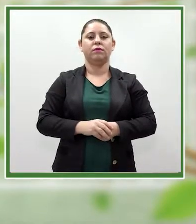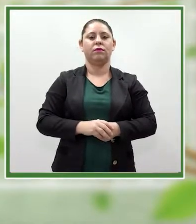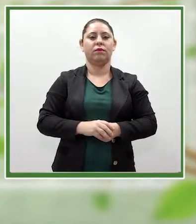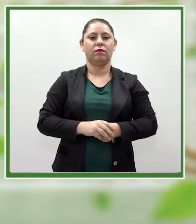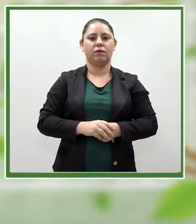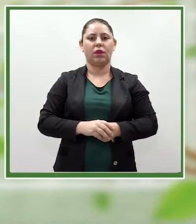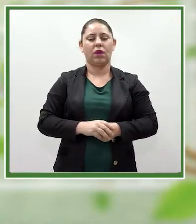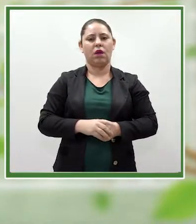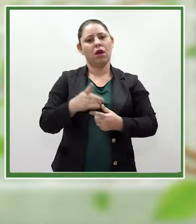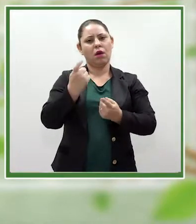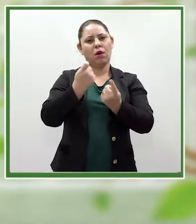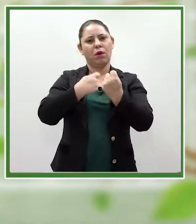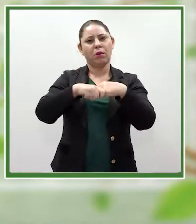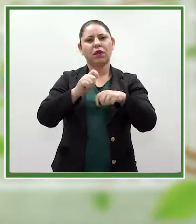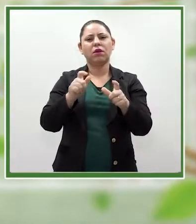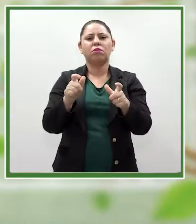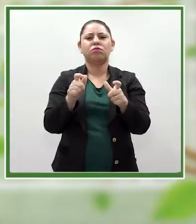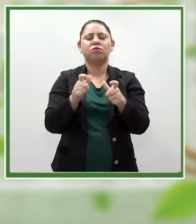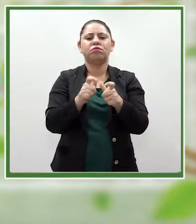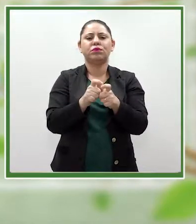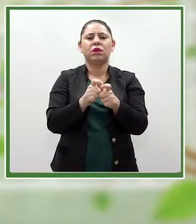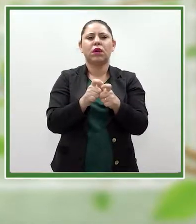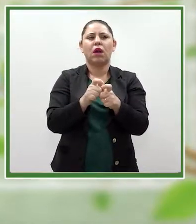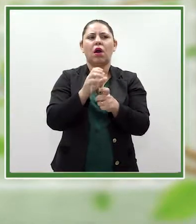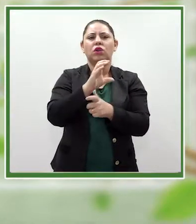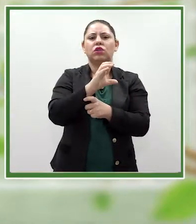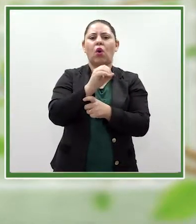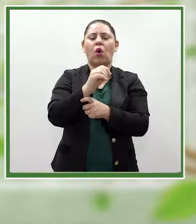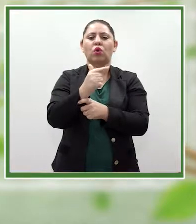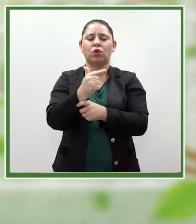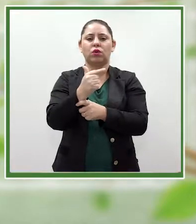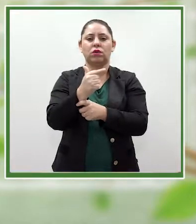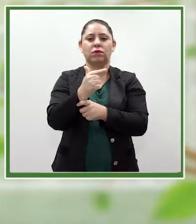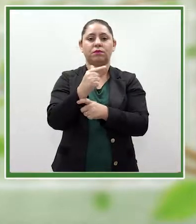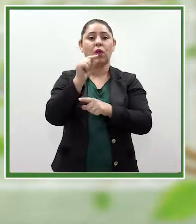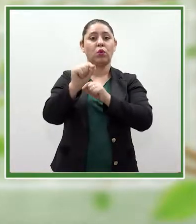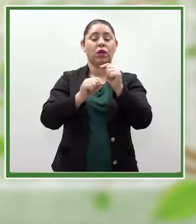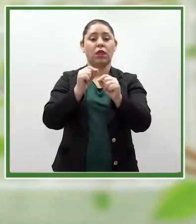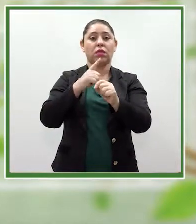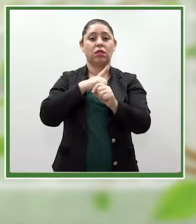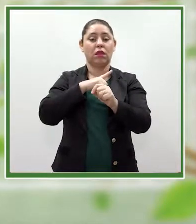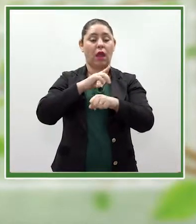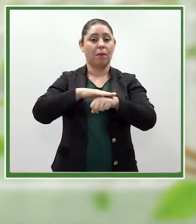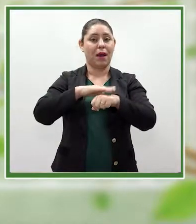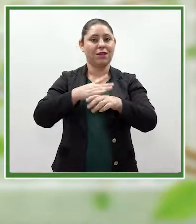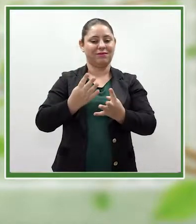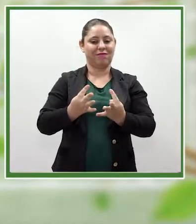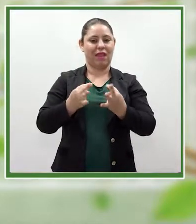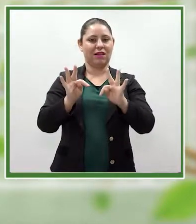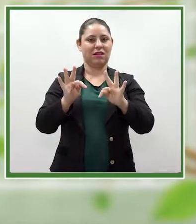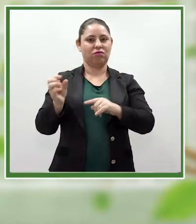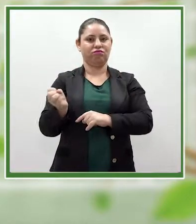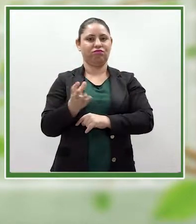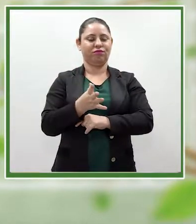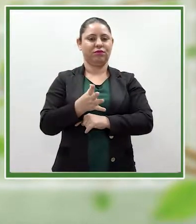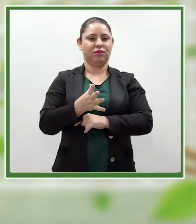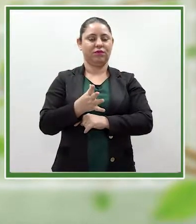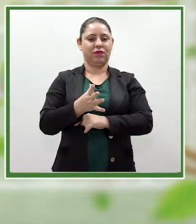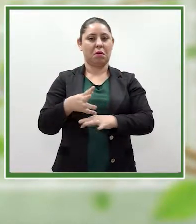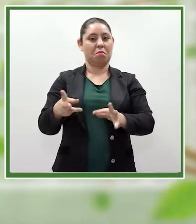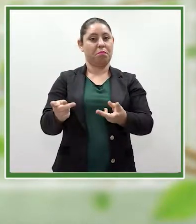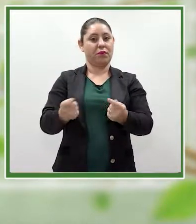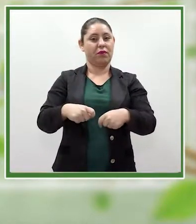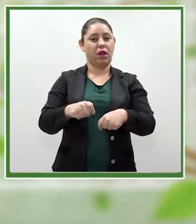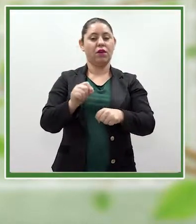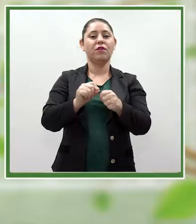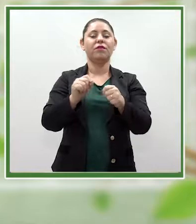economia. Uma economia de baixa emissão de carbono é aquela baseada em tecnologias mais